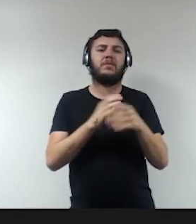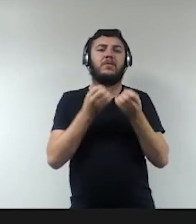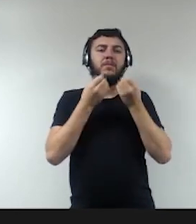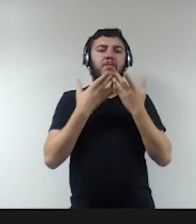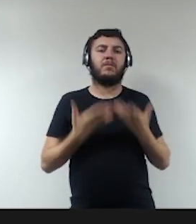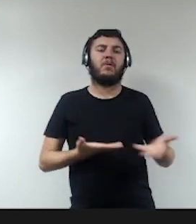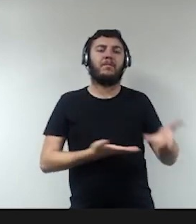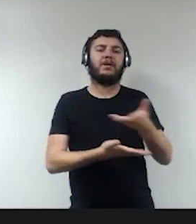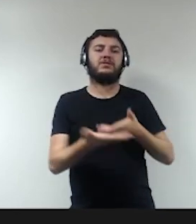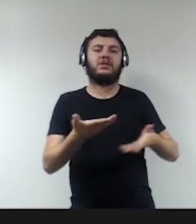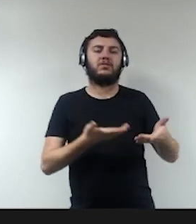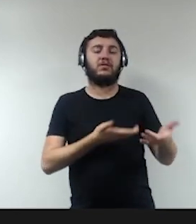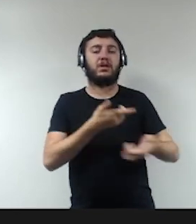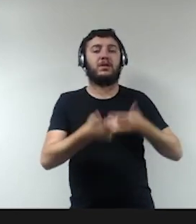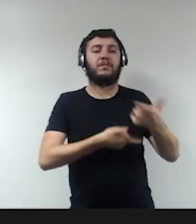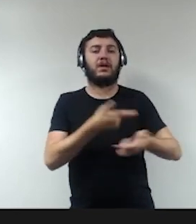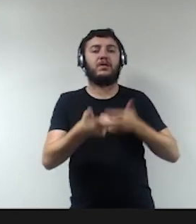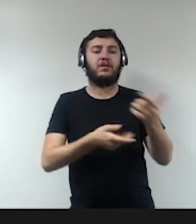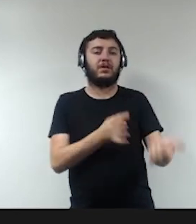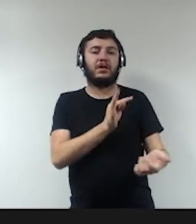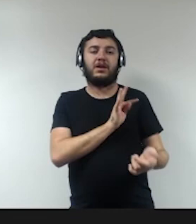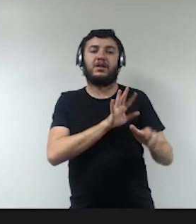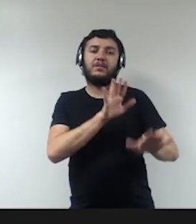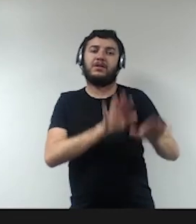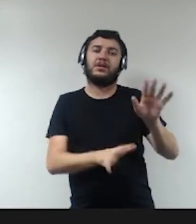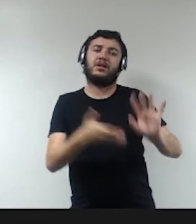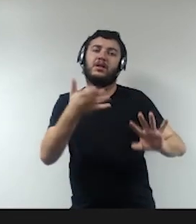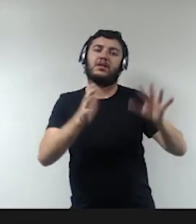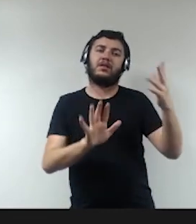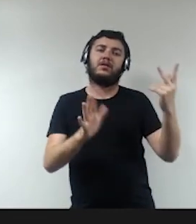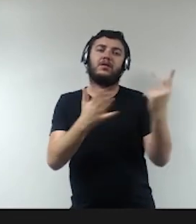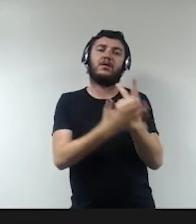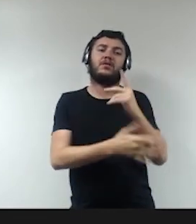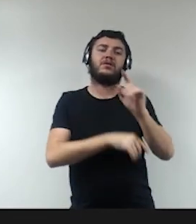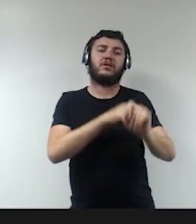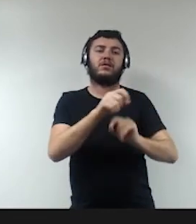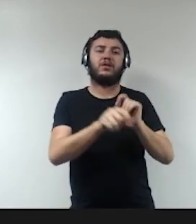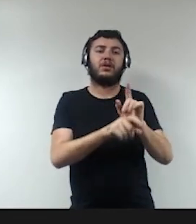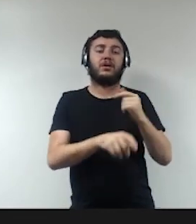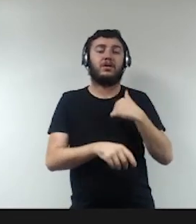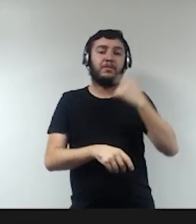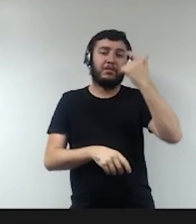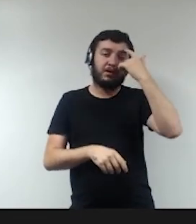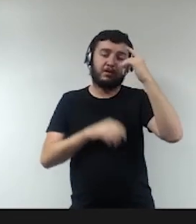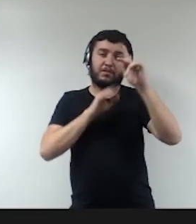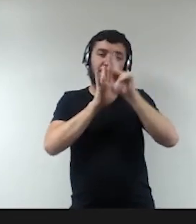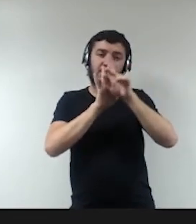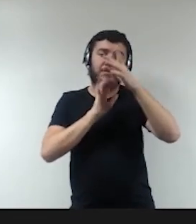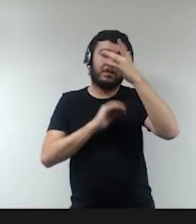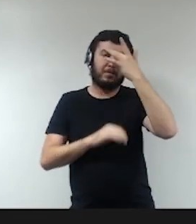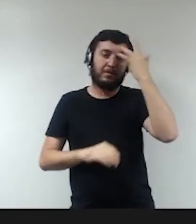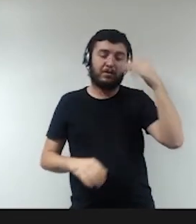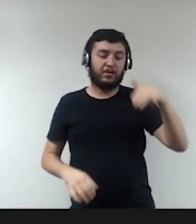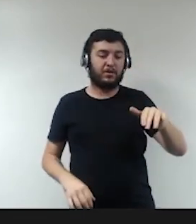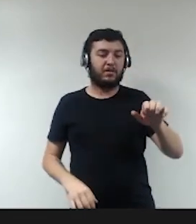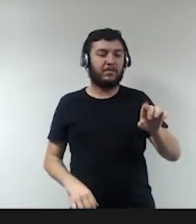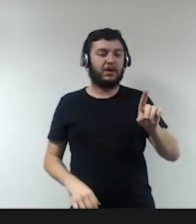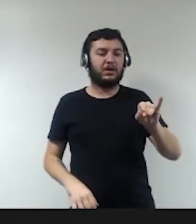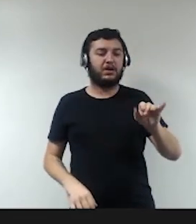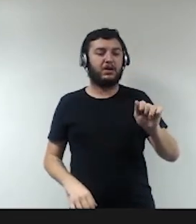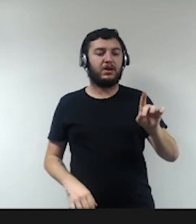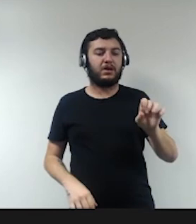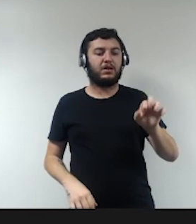caso concreto, né? Então, eu acho que o mediador que tenha esse skill da